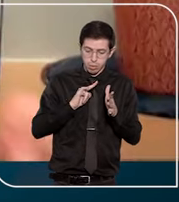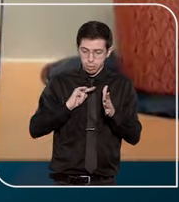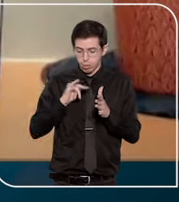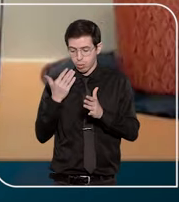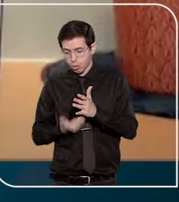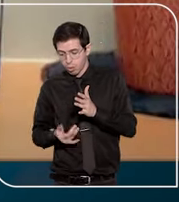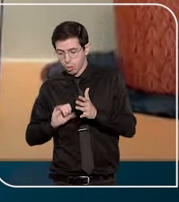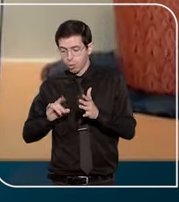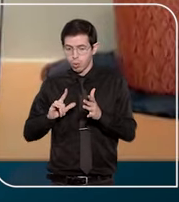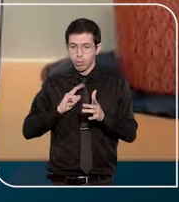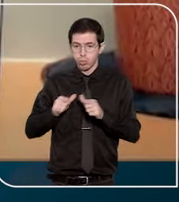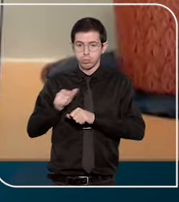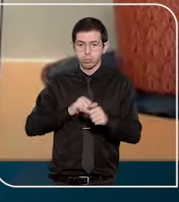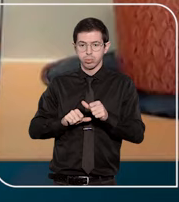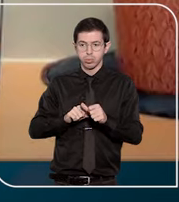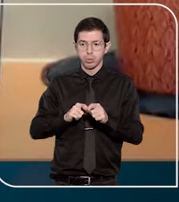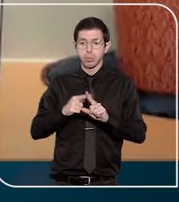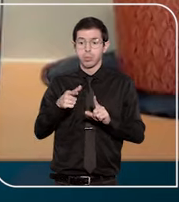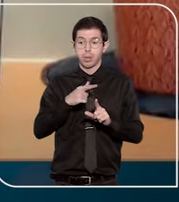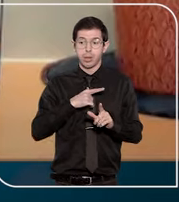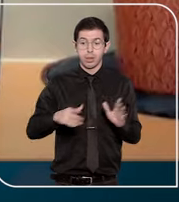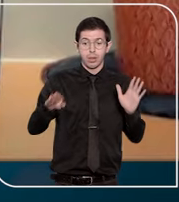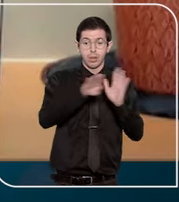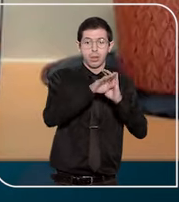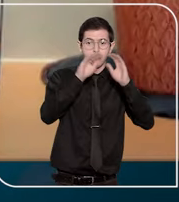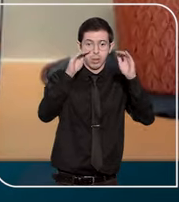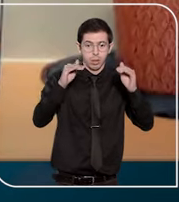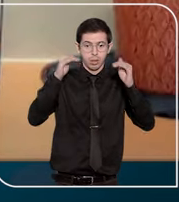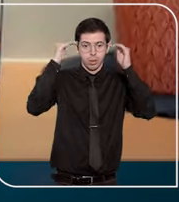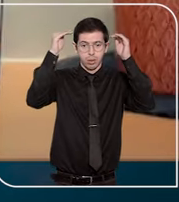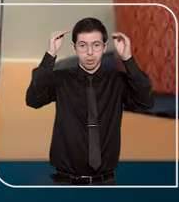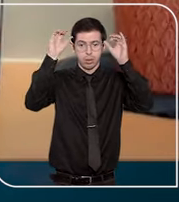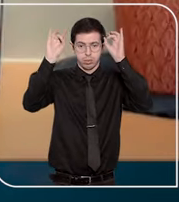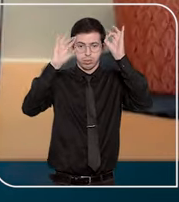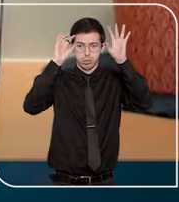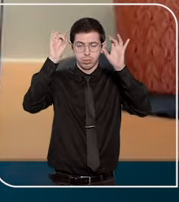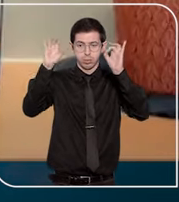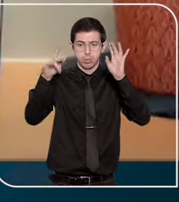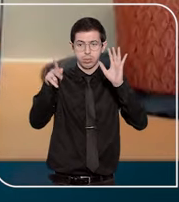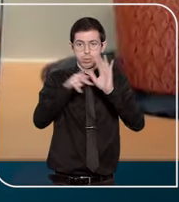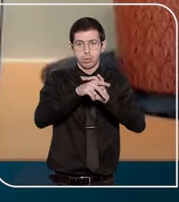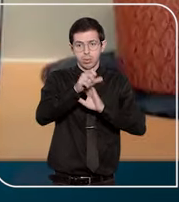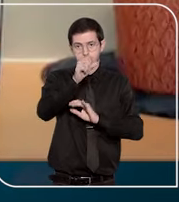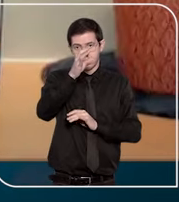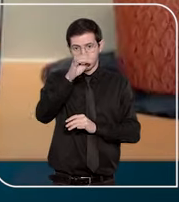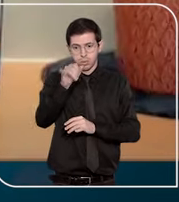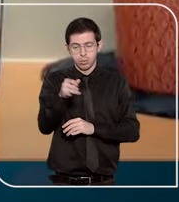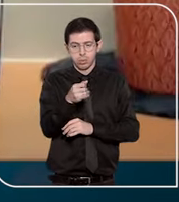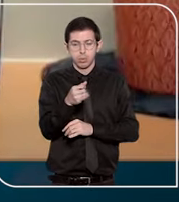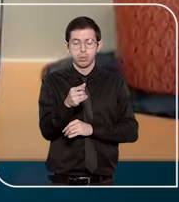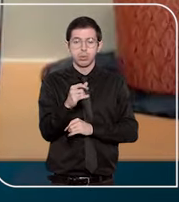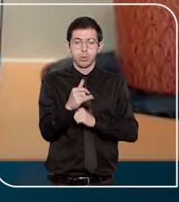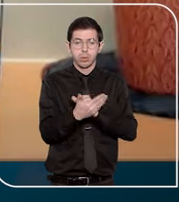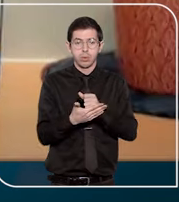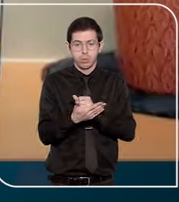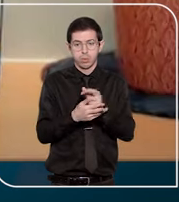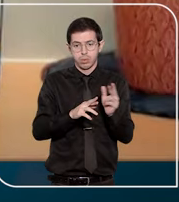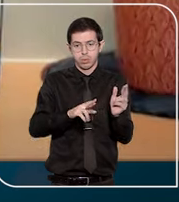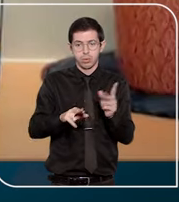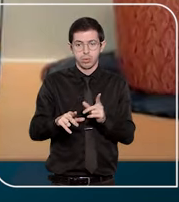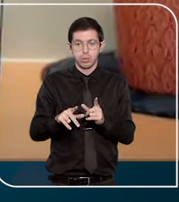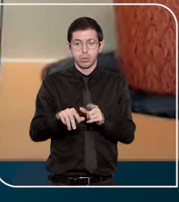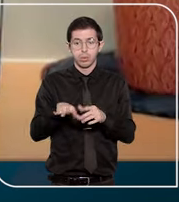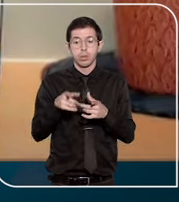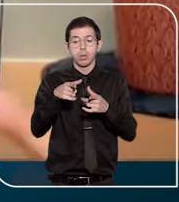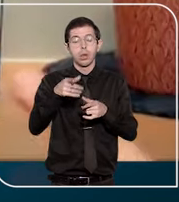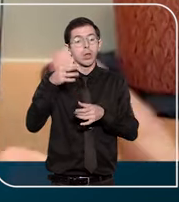essa questão chegou até a Corte Especial do STJ, através de um embargo de divergência, e os